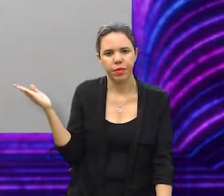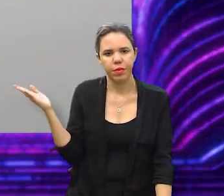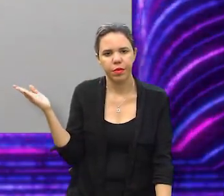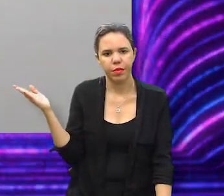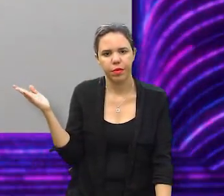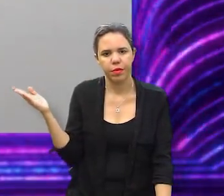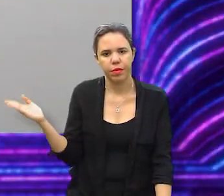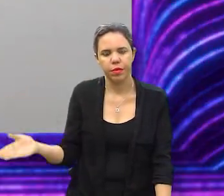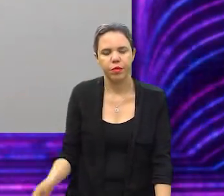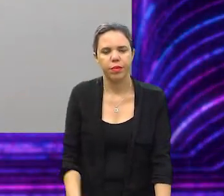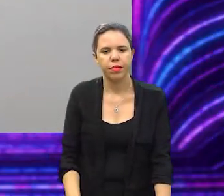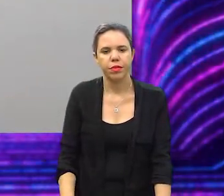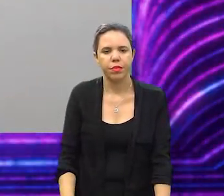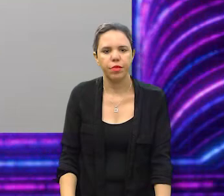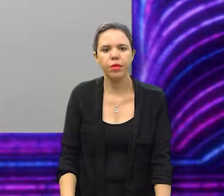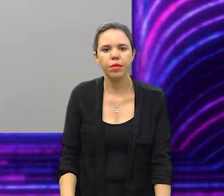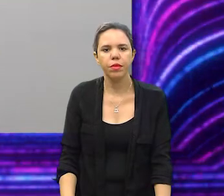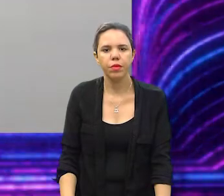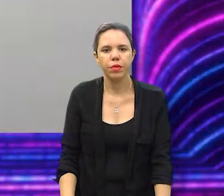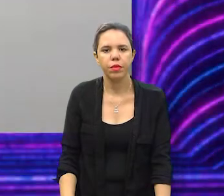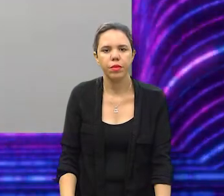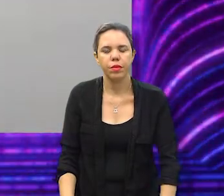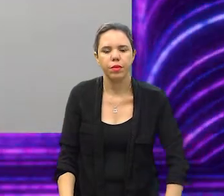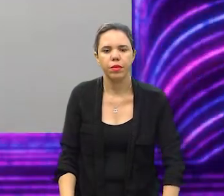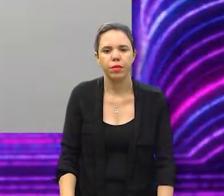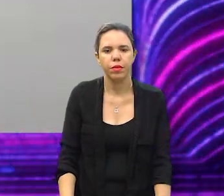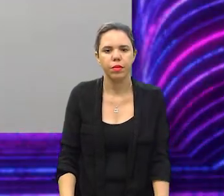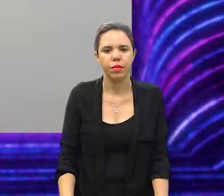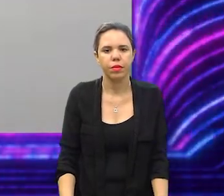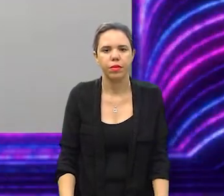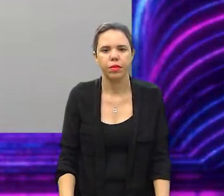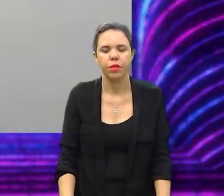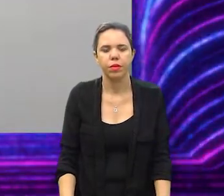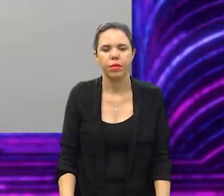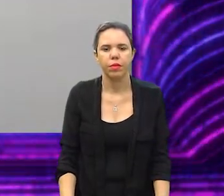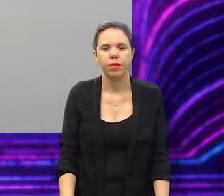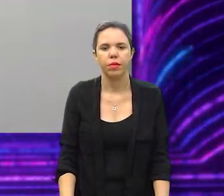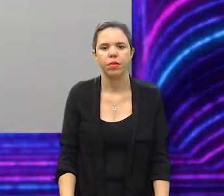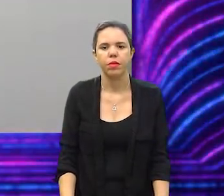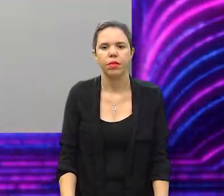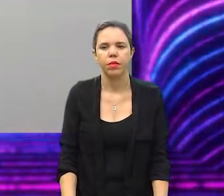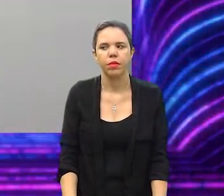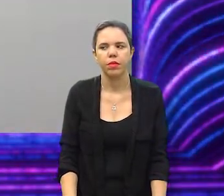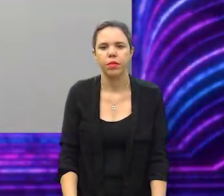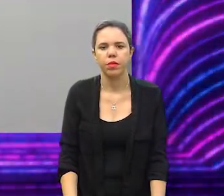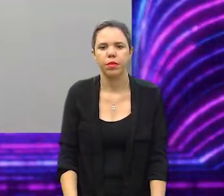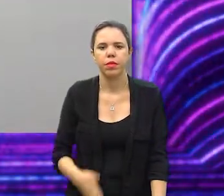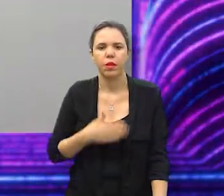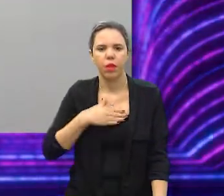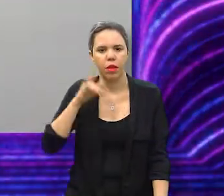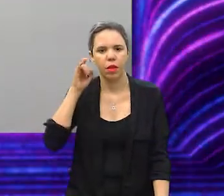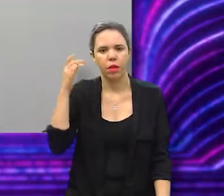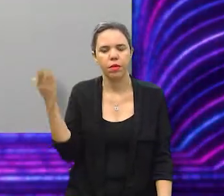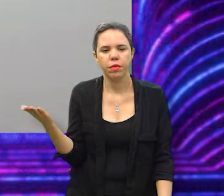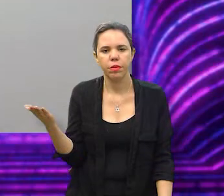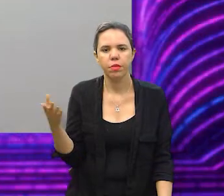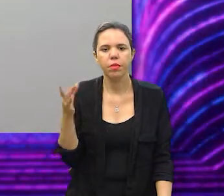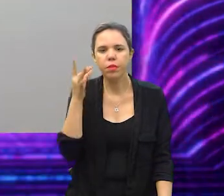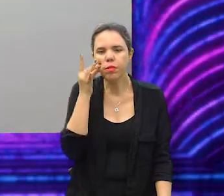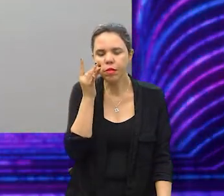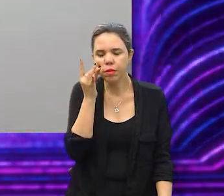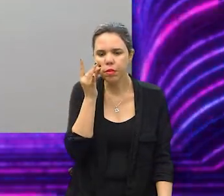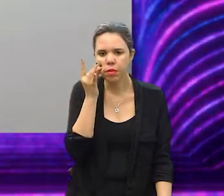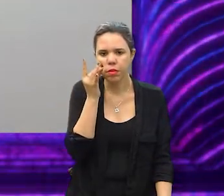@WJPA, né? Wagner José Pereira Armani, abreviado, então @WJPA, meu Instagram pessoal,